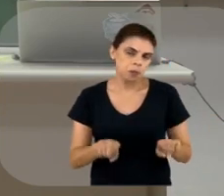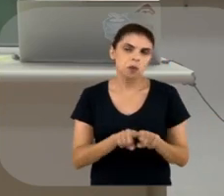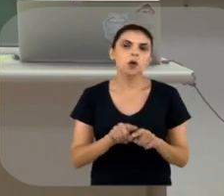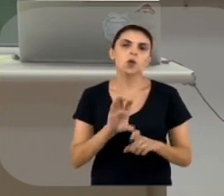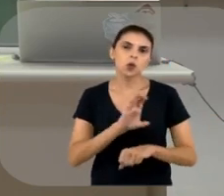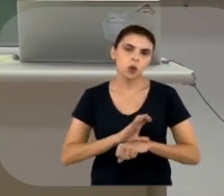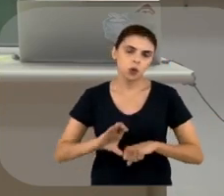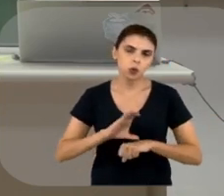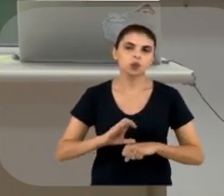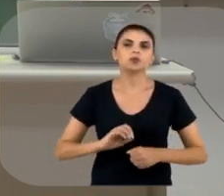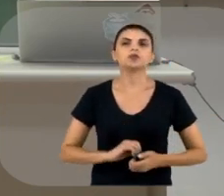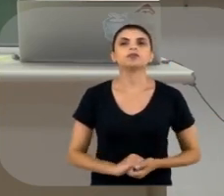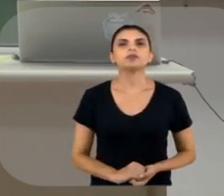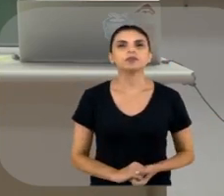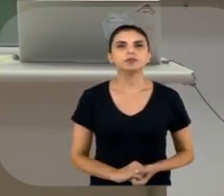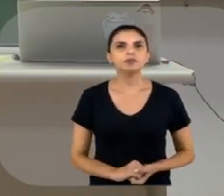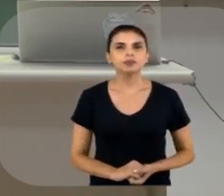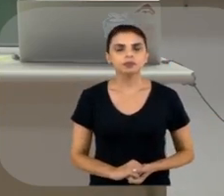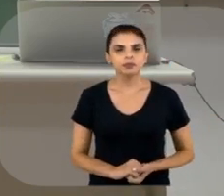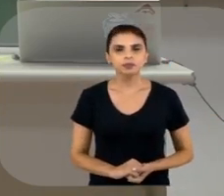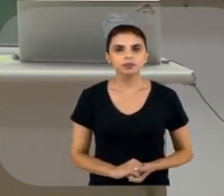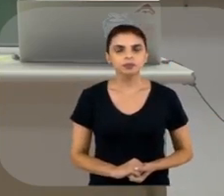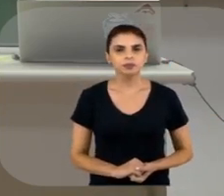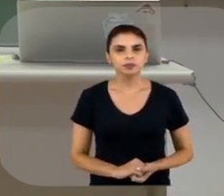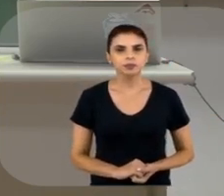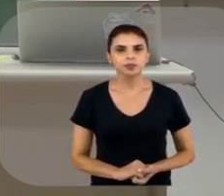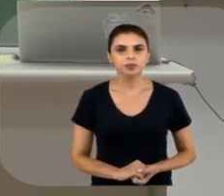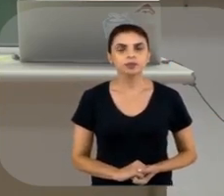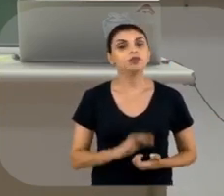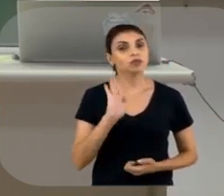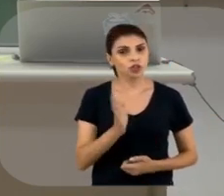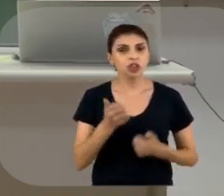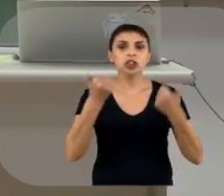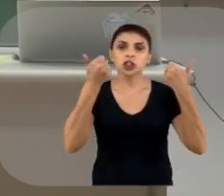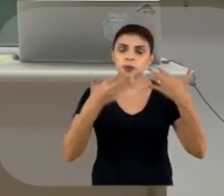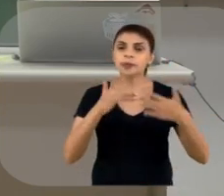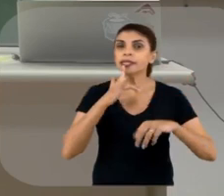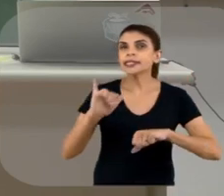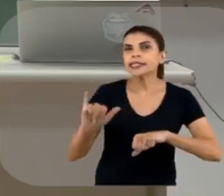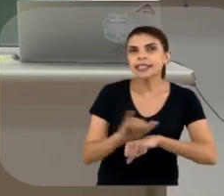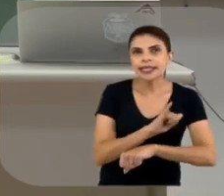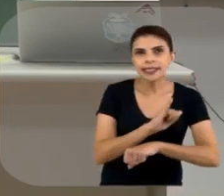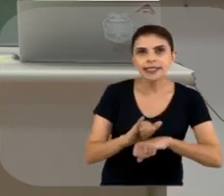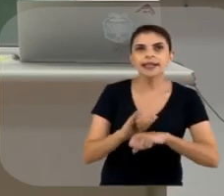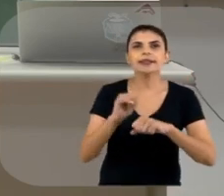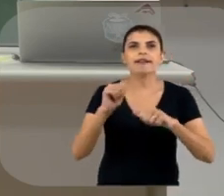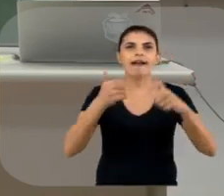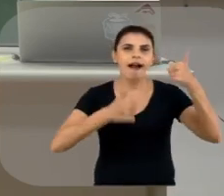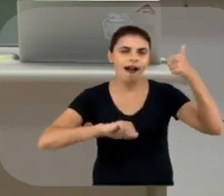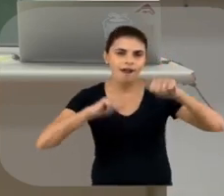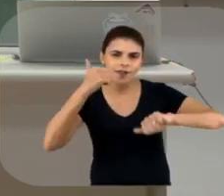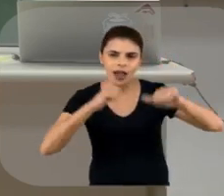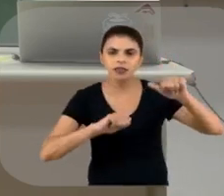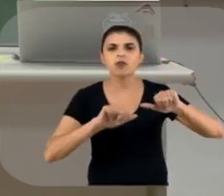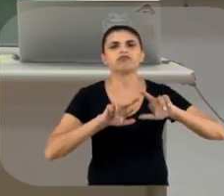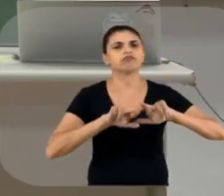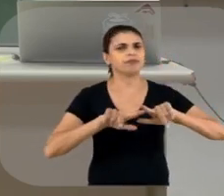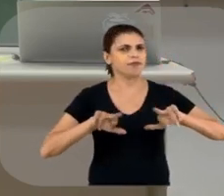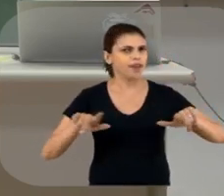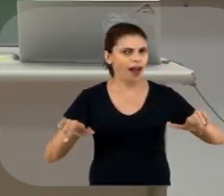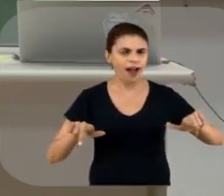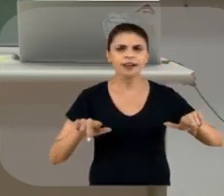também daquele curso como um todo. Então, como eu disse, as estratégias de avaliação podem ser